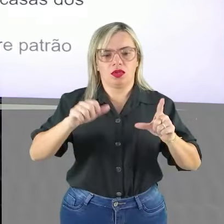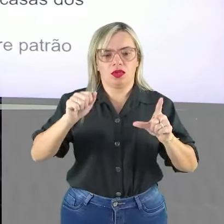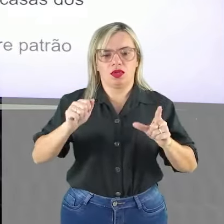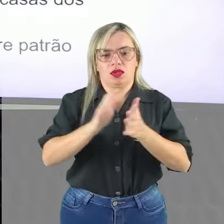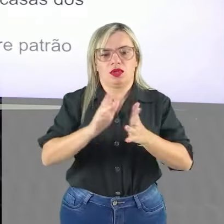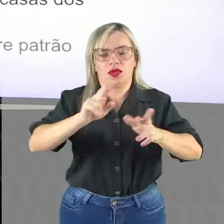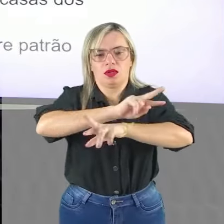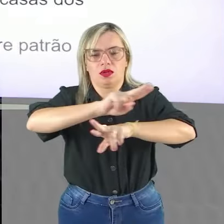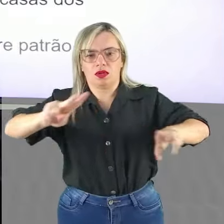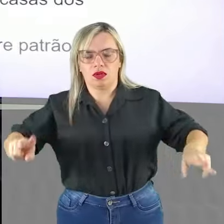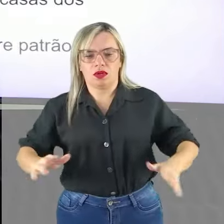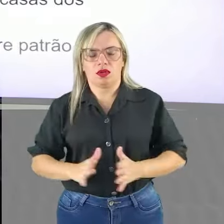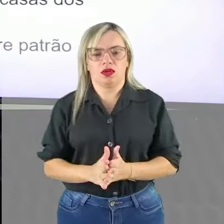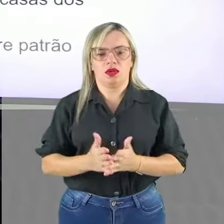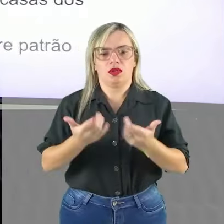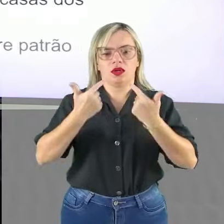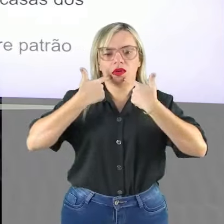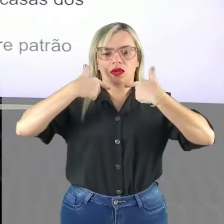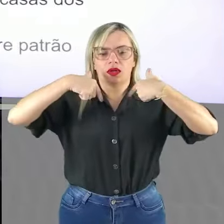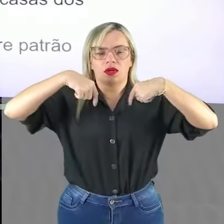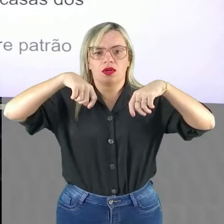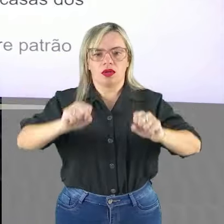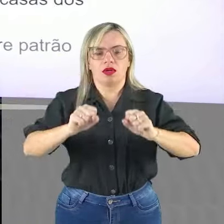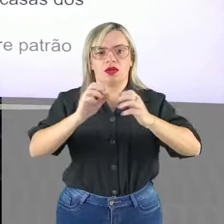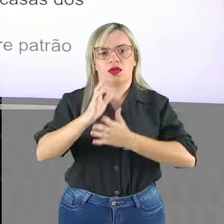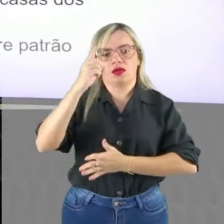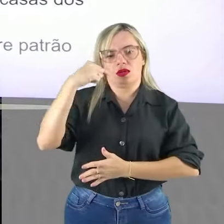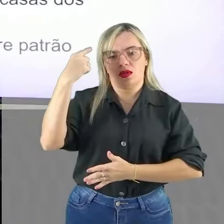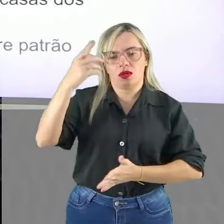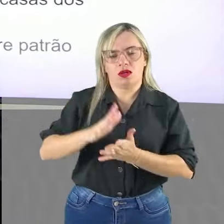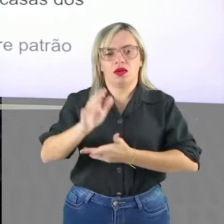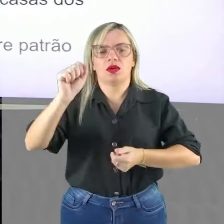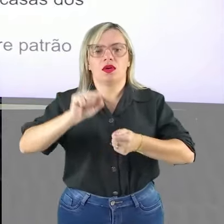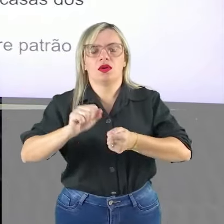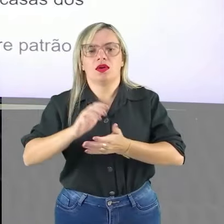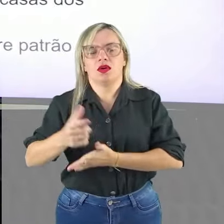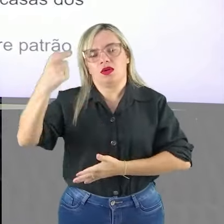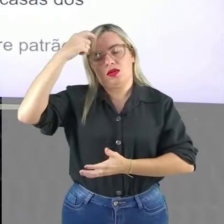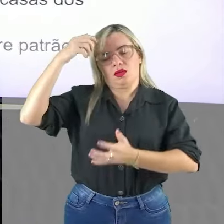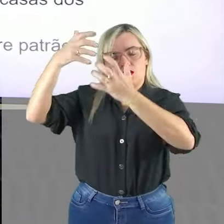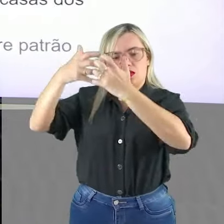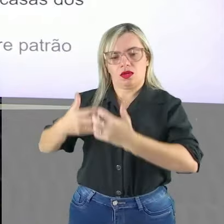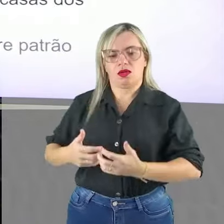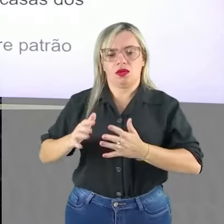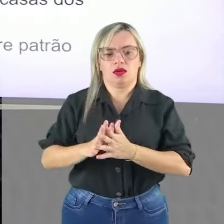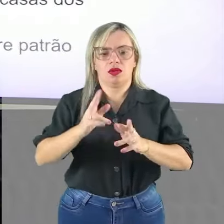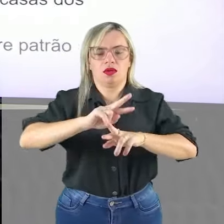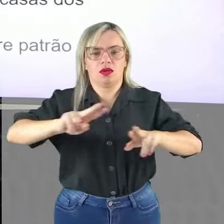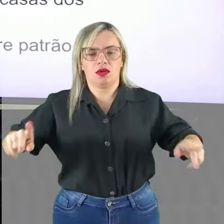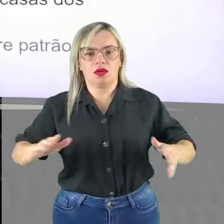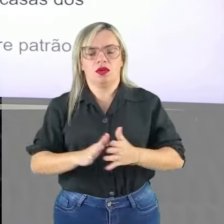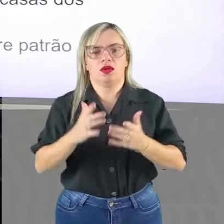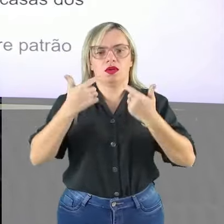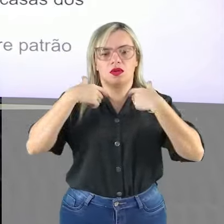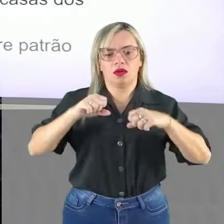é a letra a ela fala ela reflete né faz uma reflexão sobre essa variação linguística do espanhol